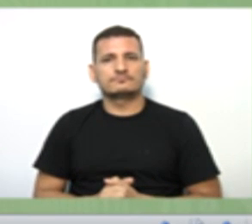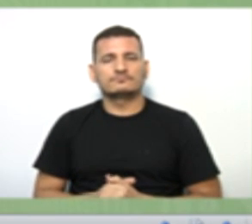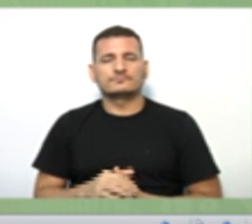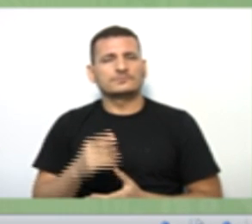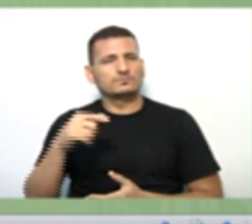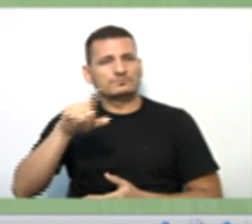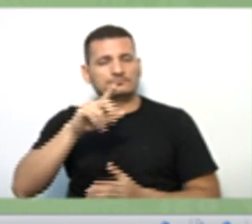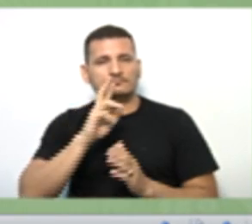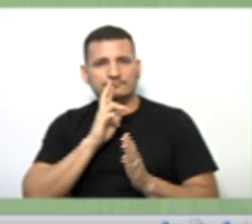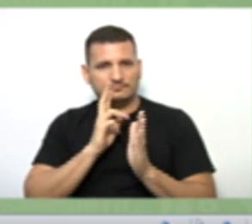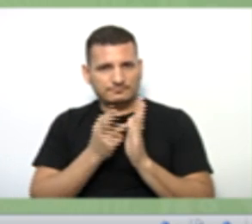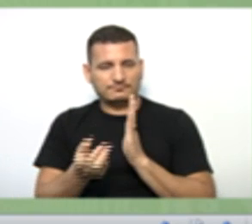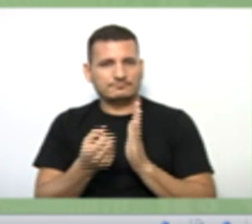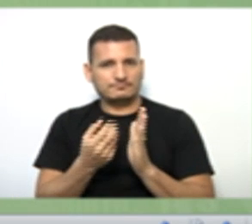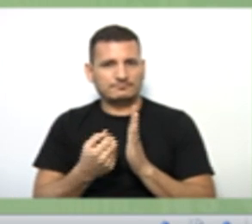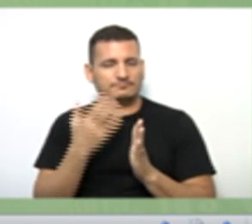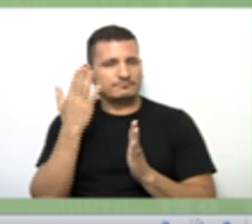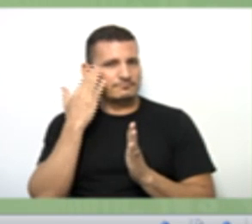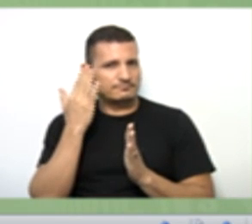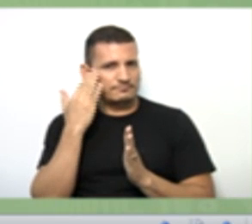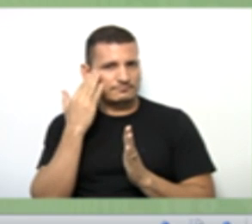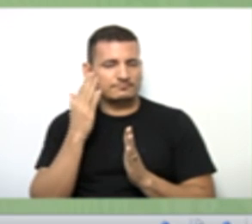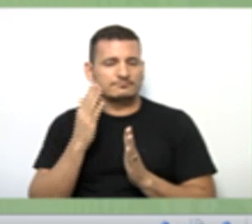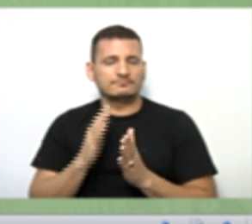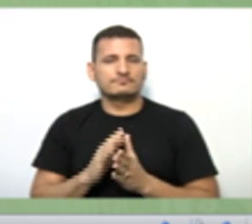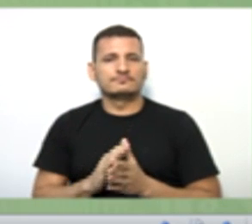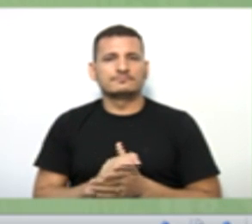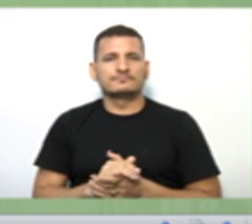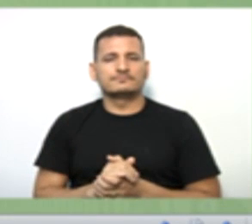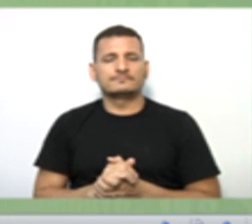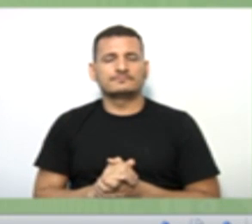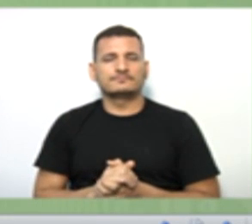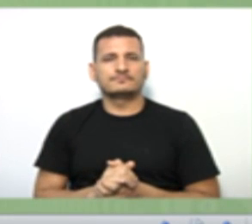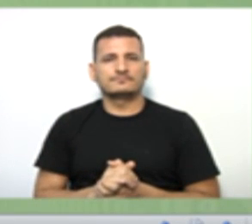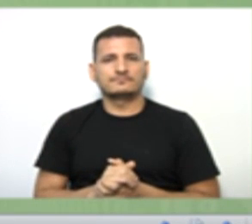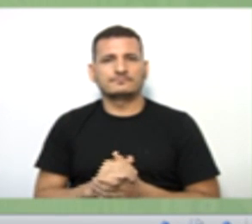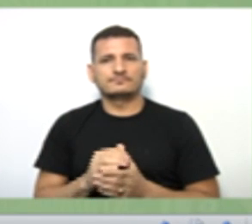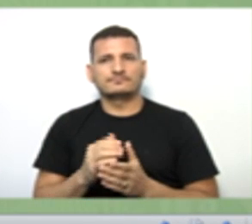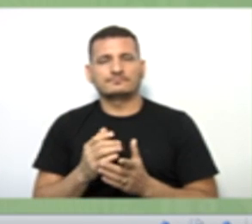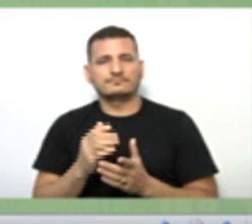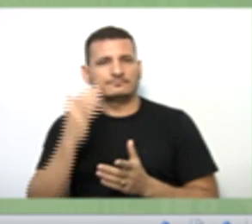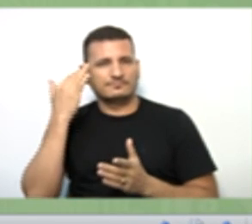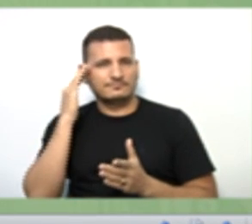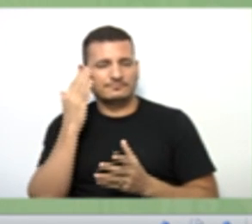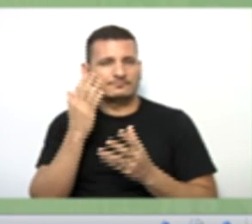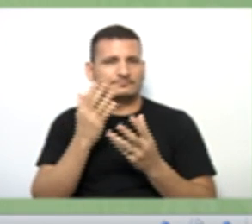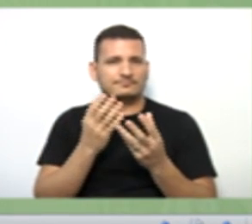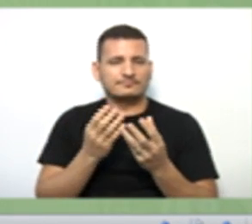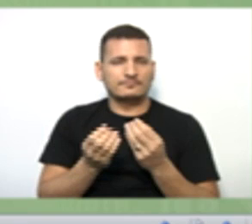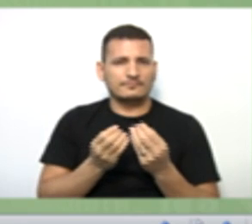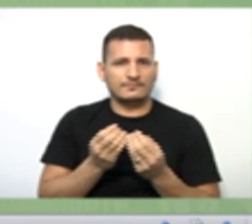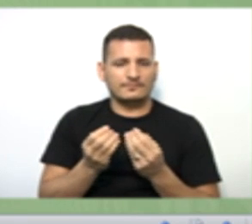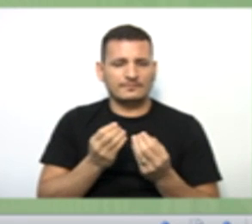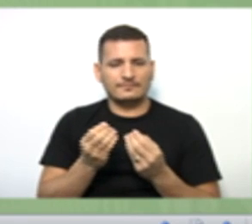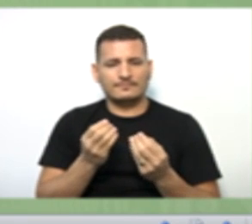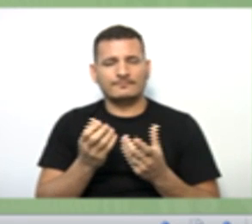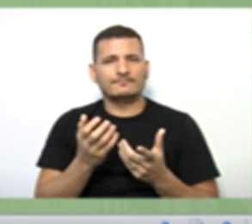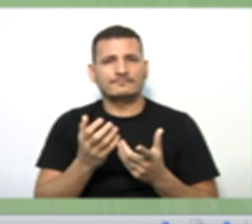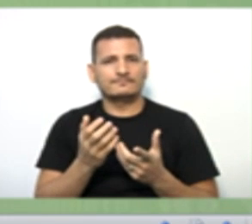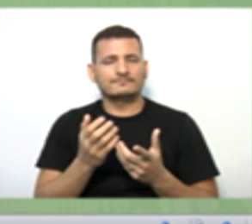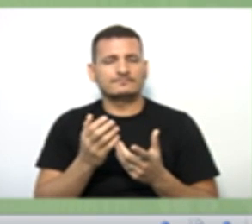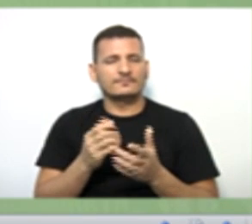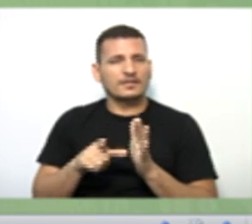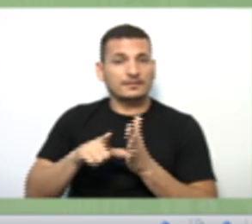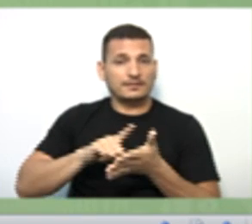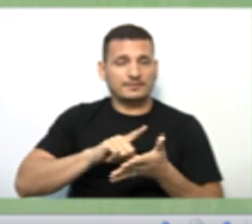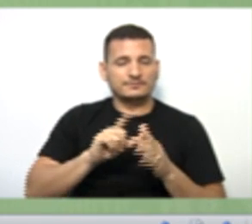sei que muita gente já respondeu, tá? Muita gente já pegou ali o fio da meada, já conseguiu pegar bem no